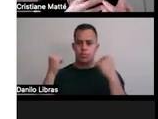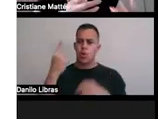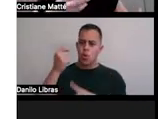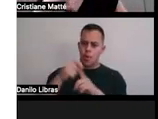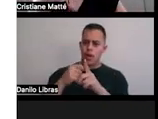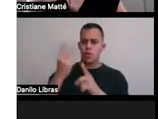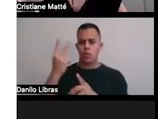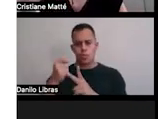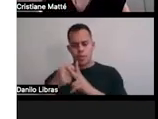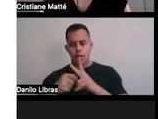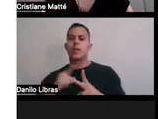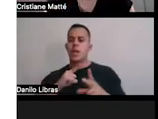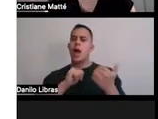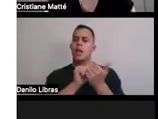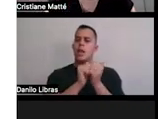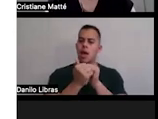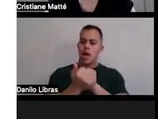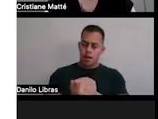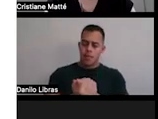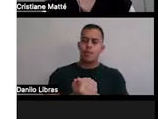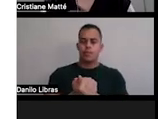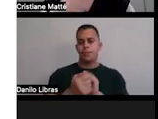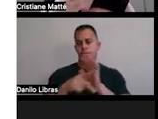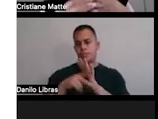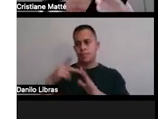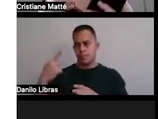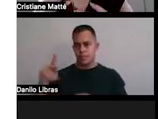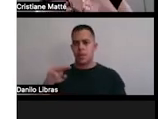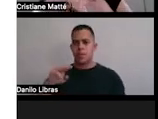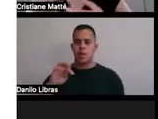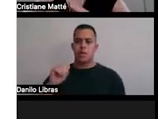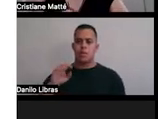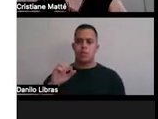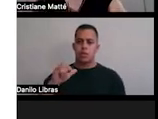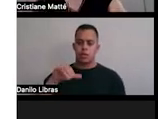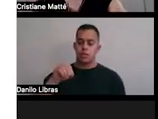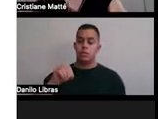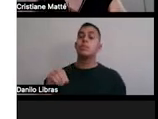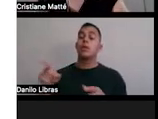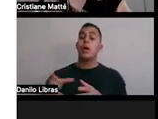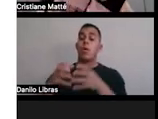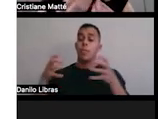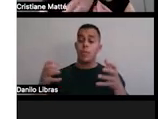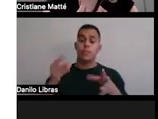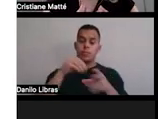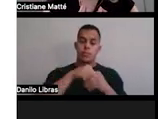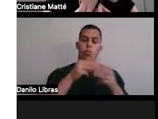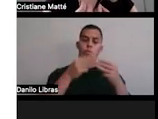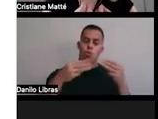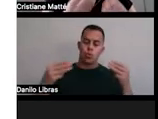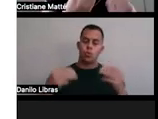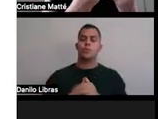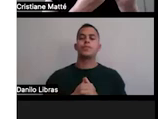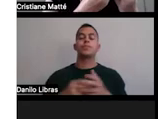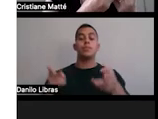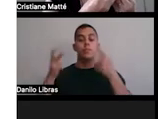começa a ter uma adaptação metabólica bem importante muscular, e a gente aumenta o número de mitocôndrias no músculo. E aí vocês vejam,